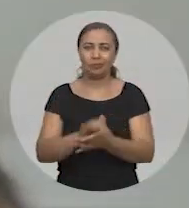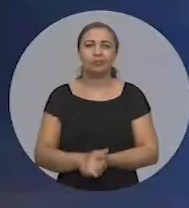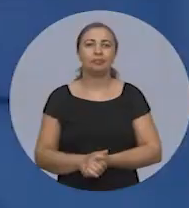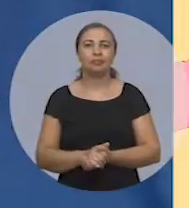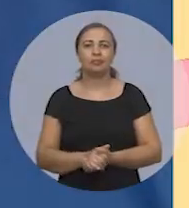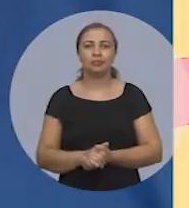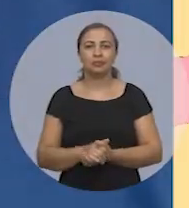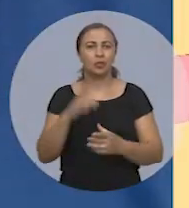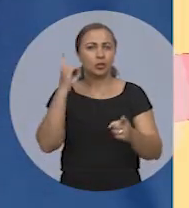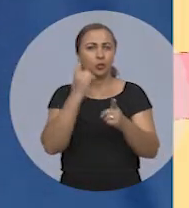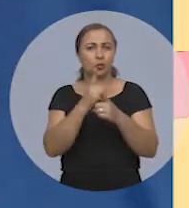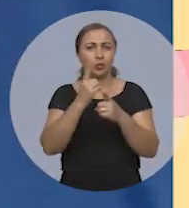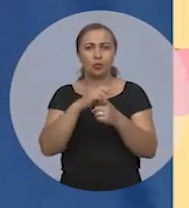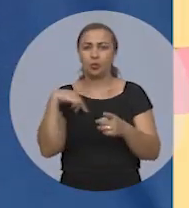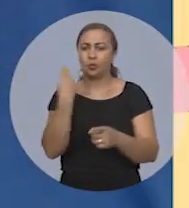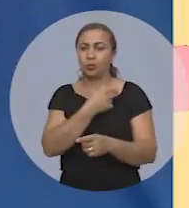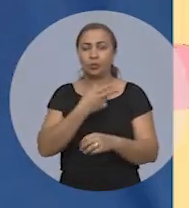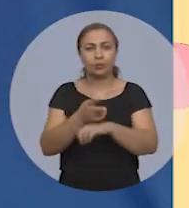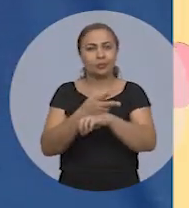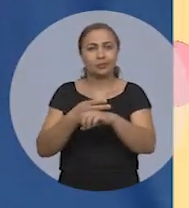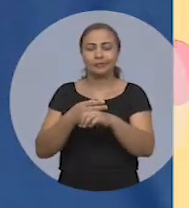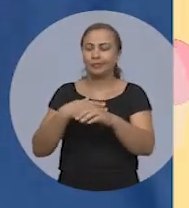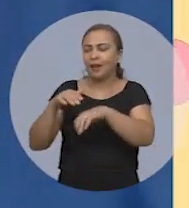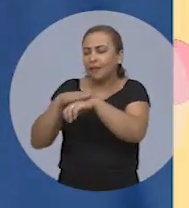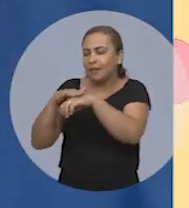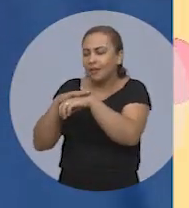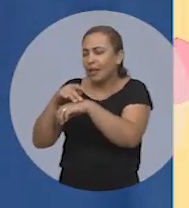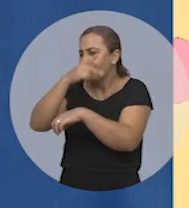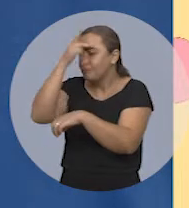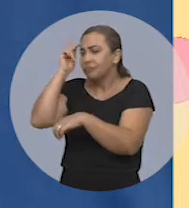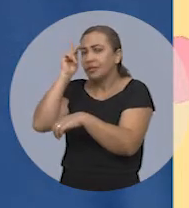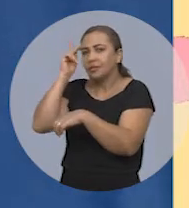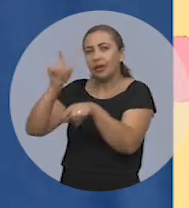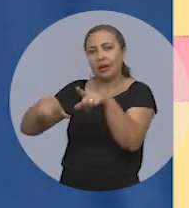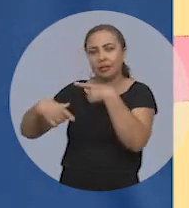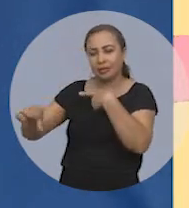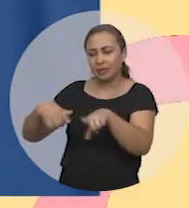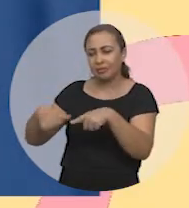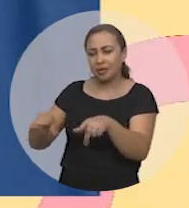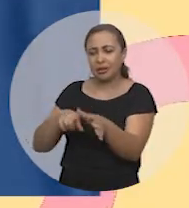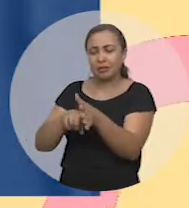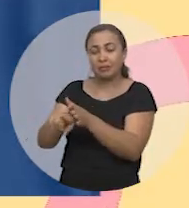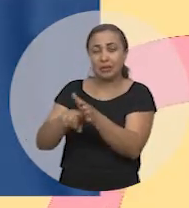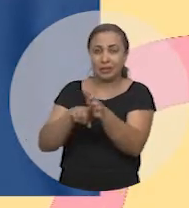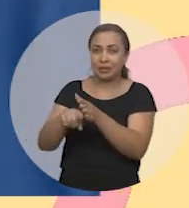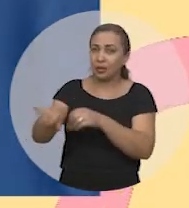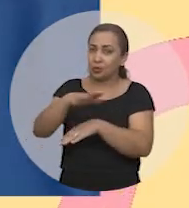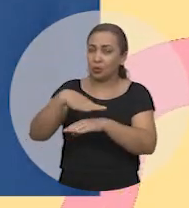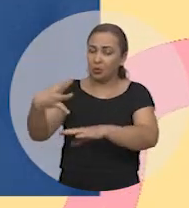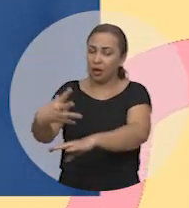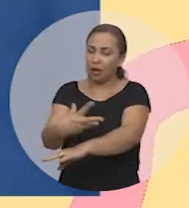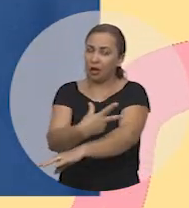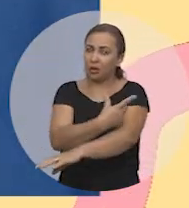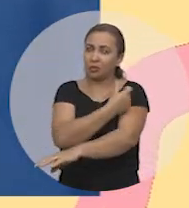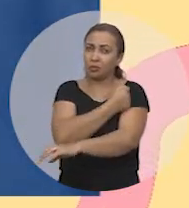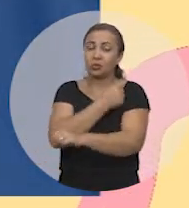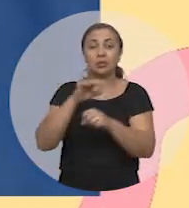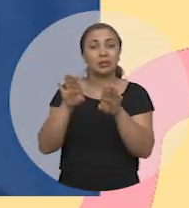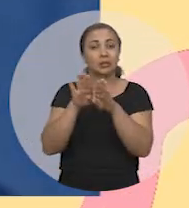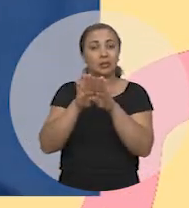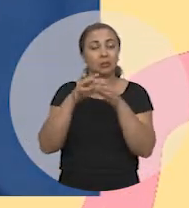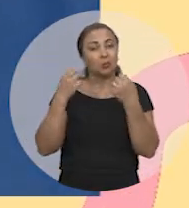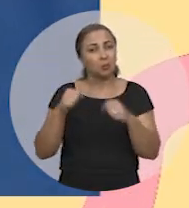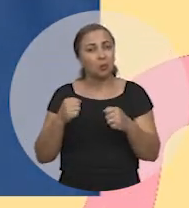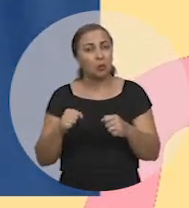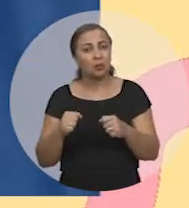geral nesses encontros o que buscamos e dialogar com pessoas que trabalham no pesquisa sobre emoções